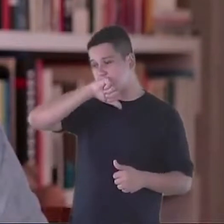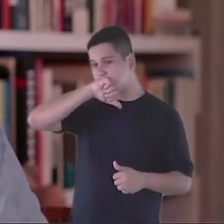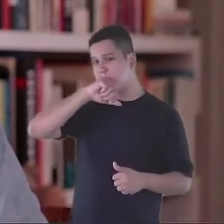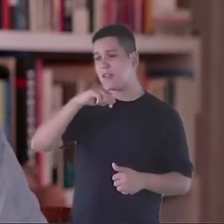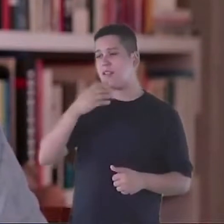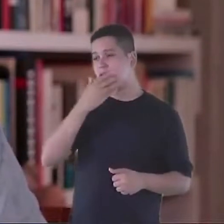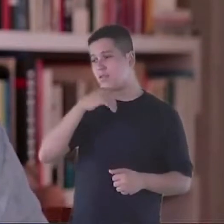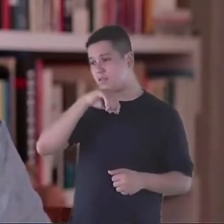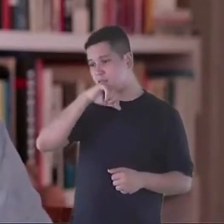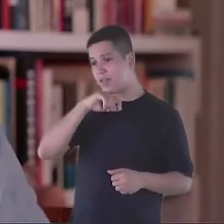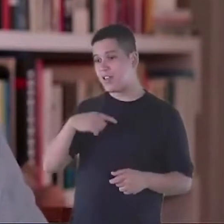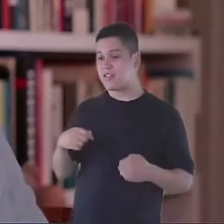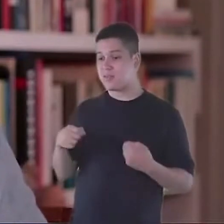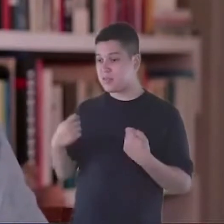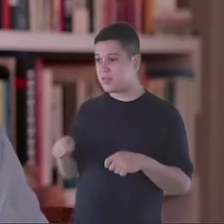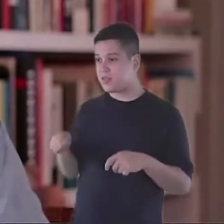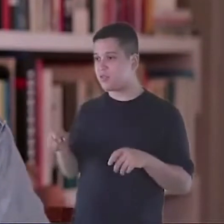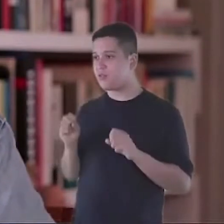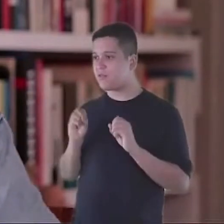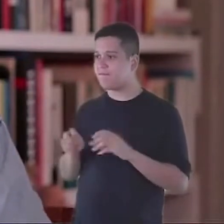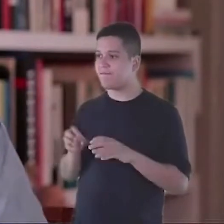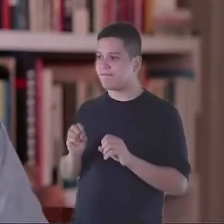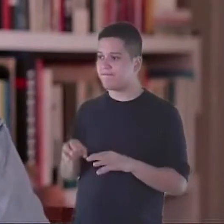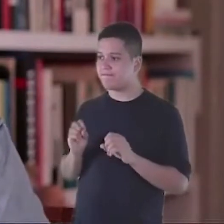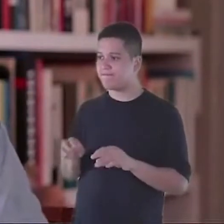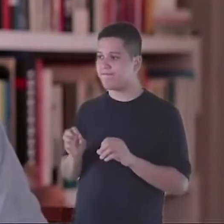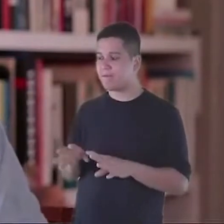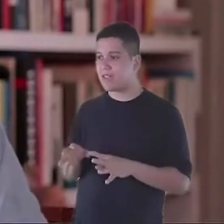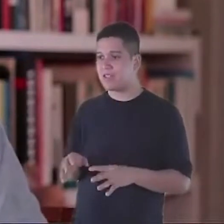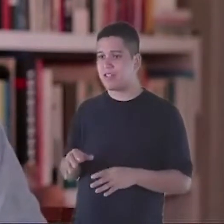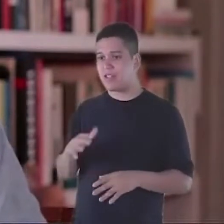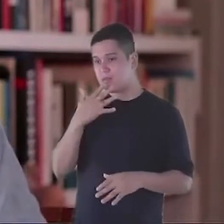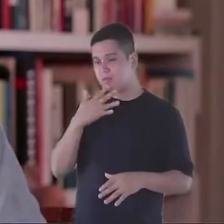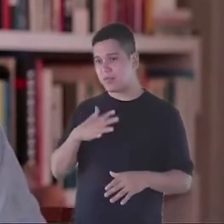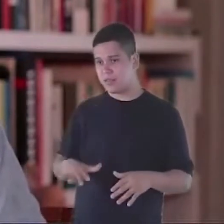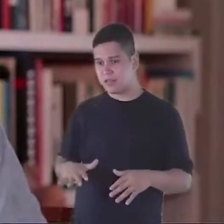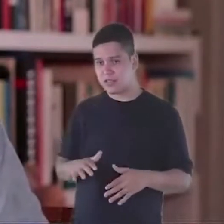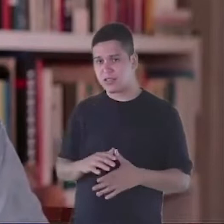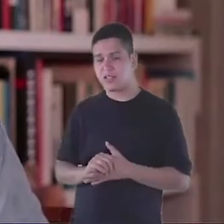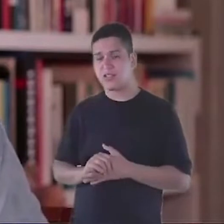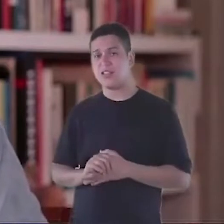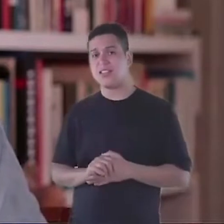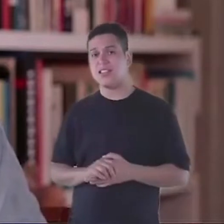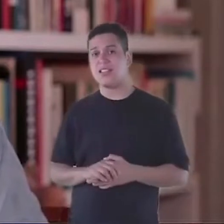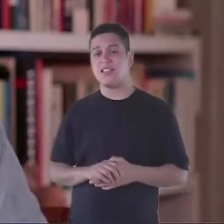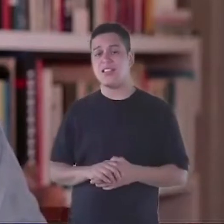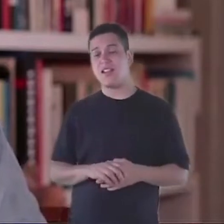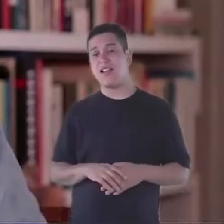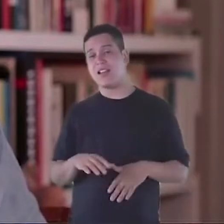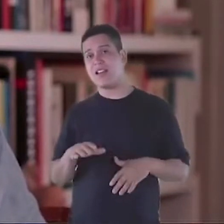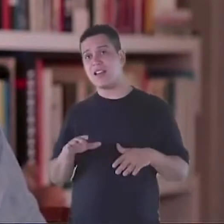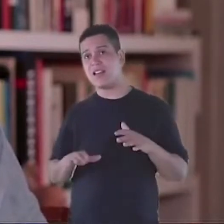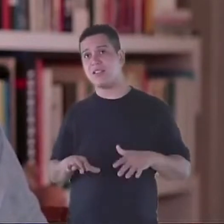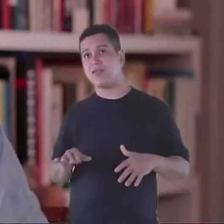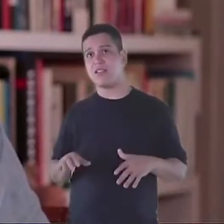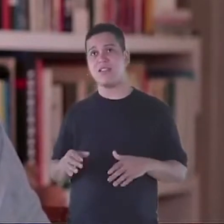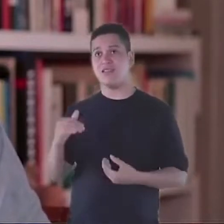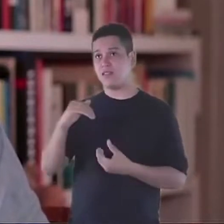professores, né? São obrigatoriamente professores dos seus alunos, seus filhos dentro de